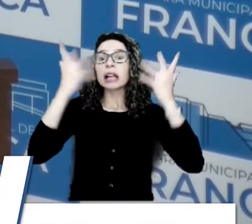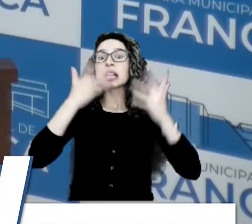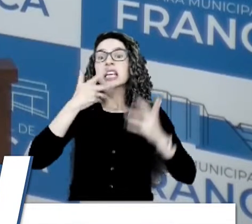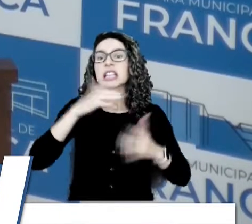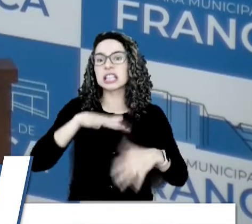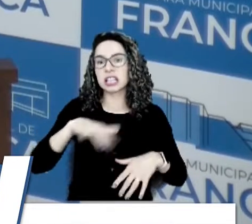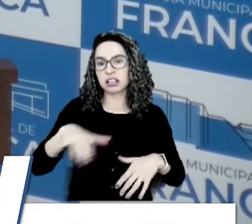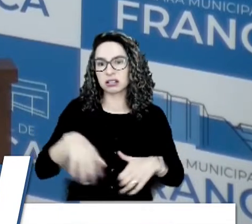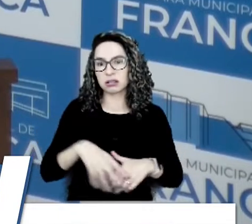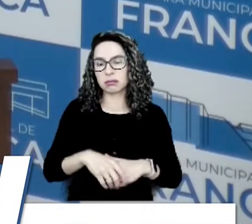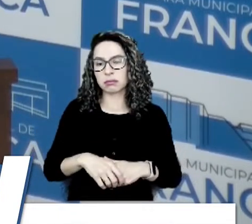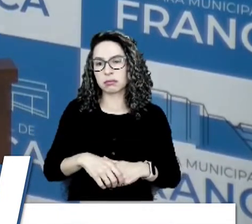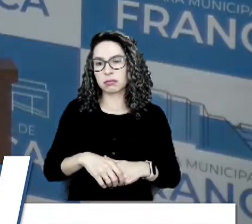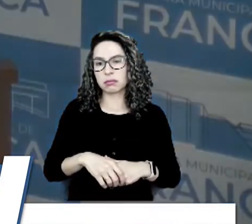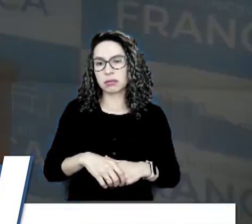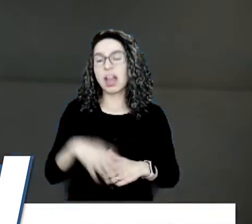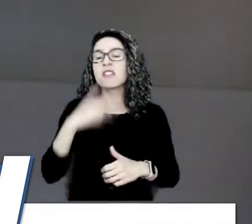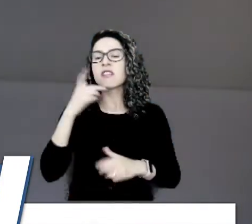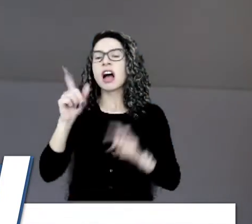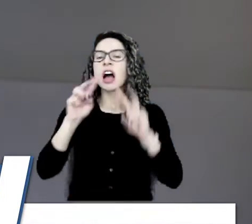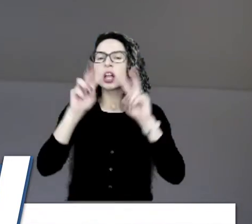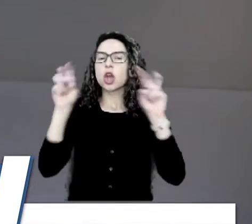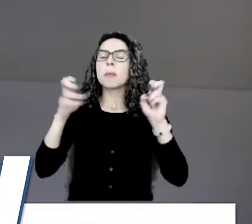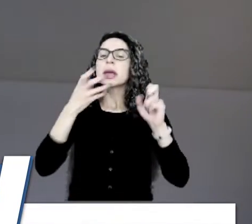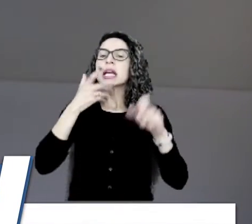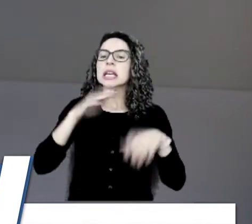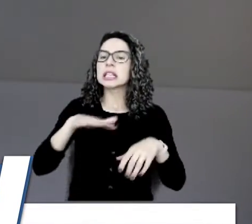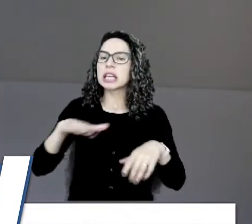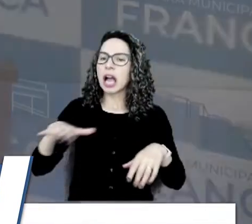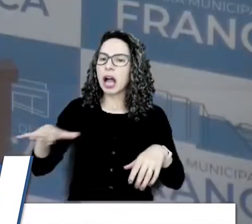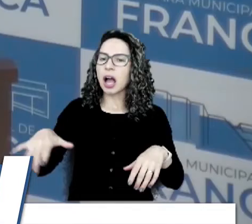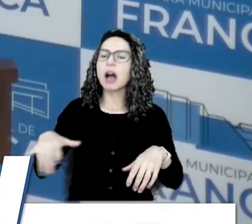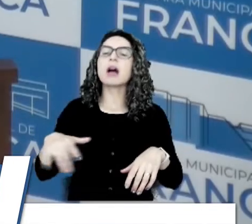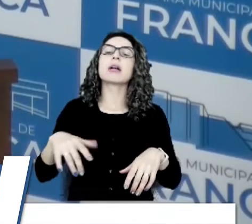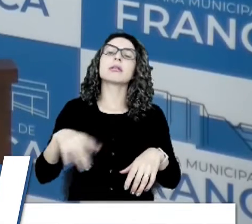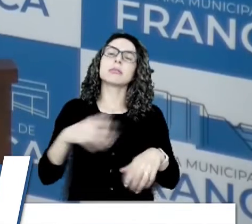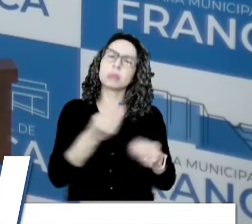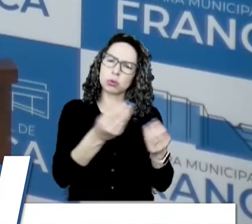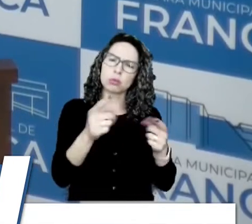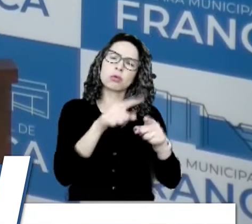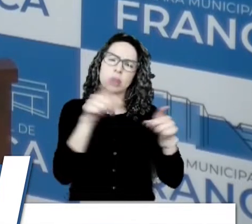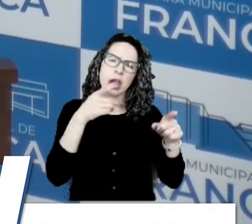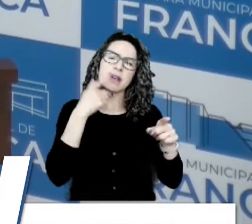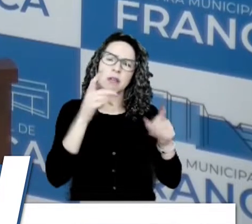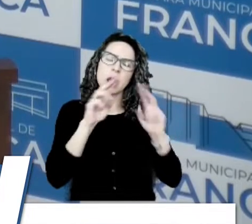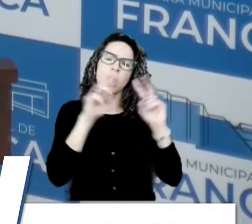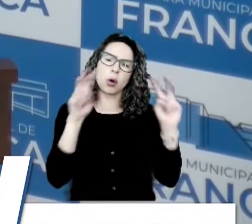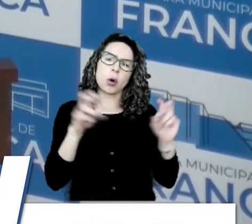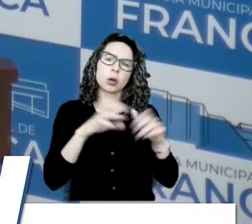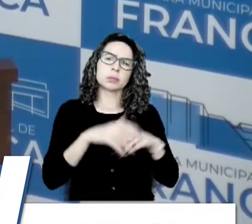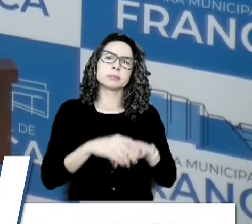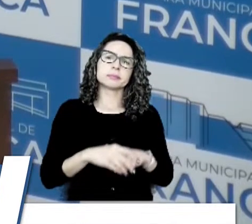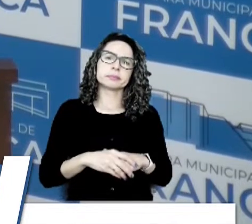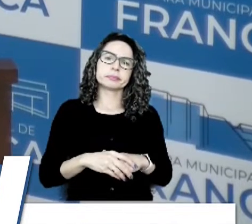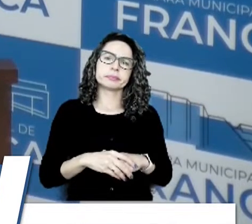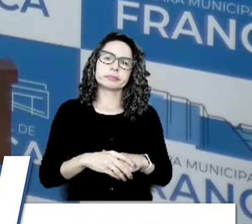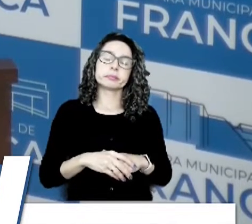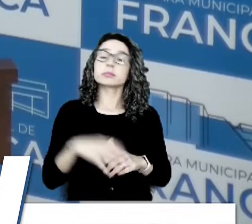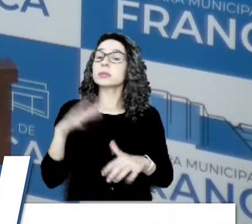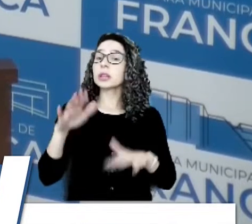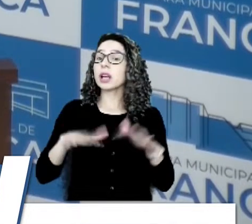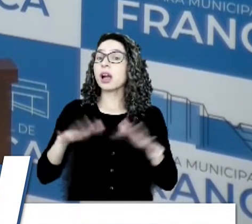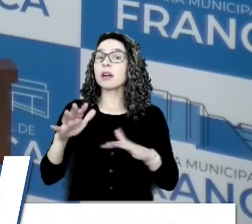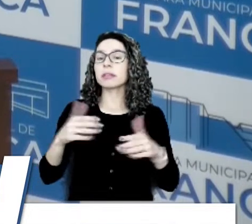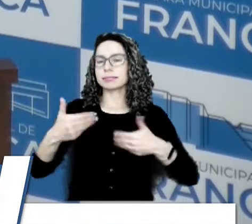Então, aonde se fala criança, isso acontece muito com vários de vocês, que fala assim... às vezes não precisa me tratar